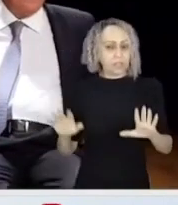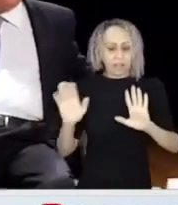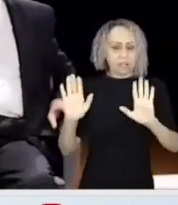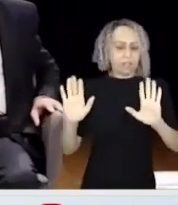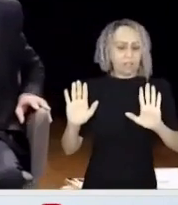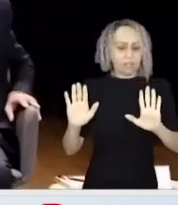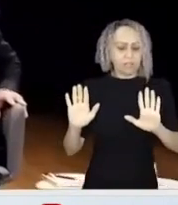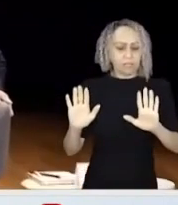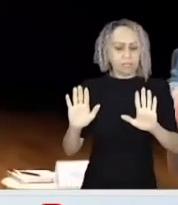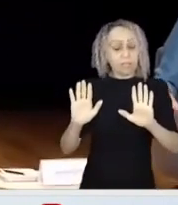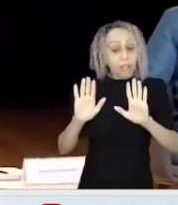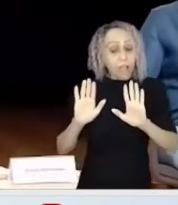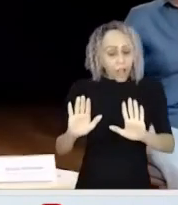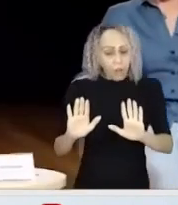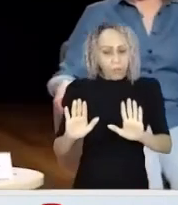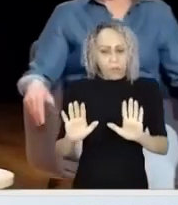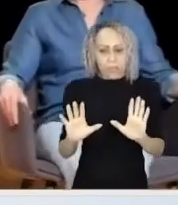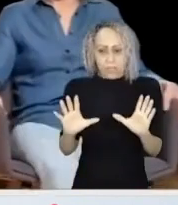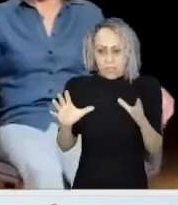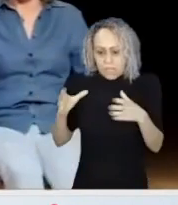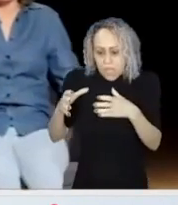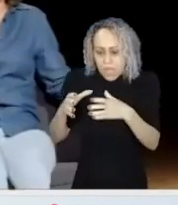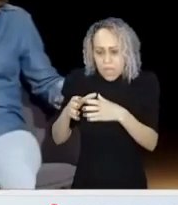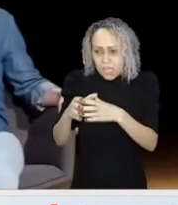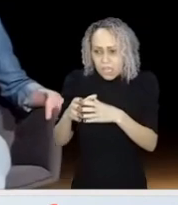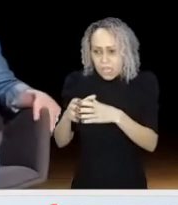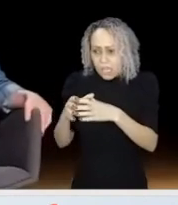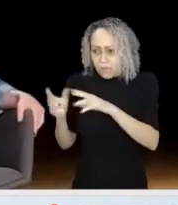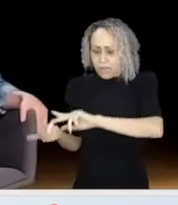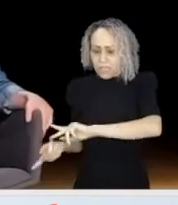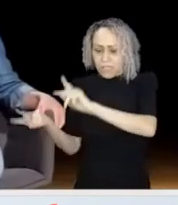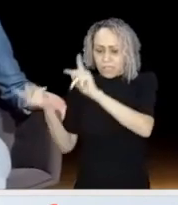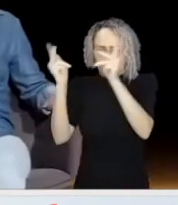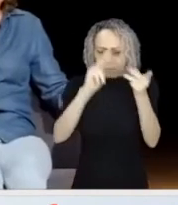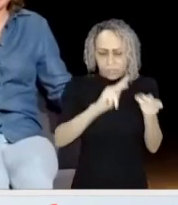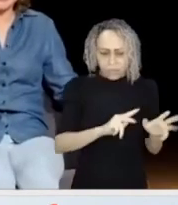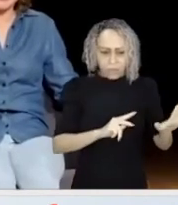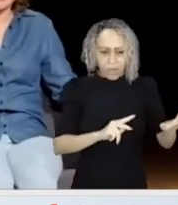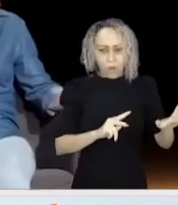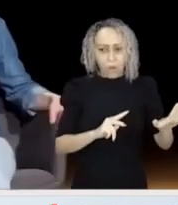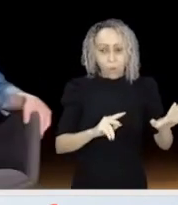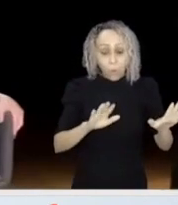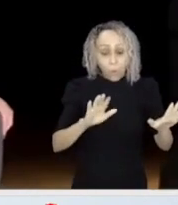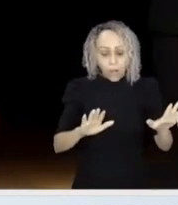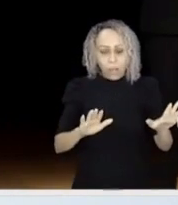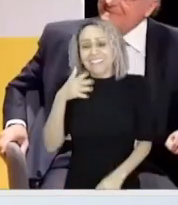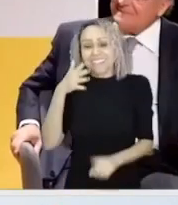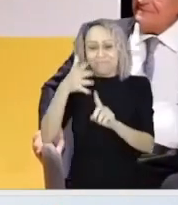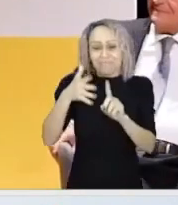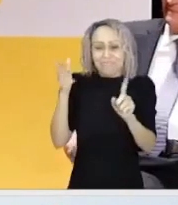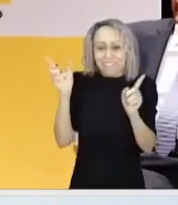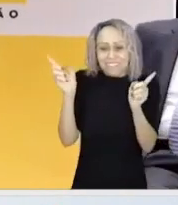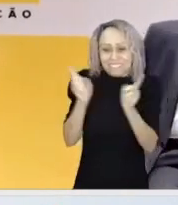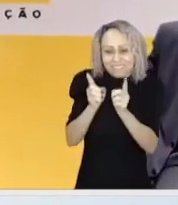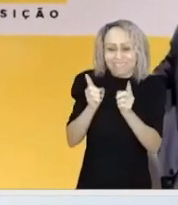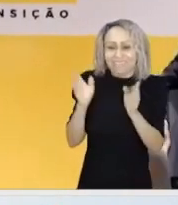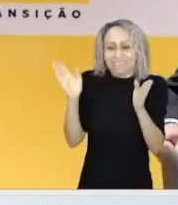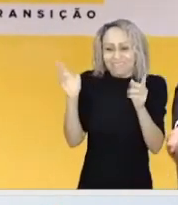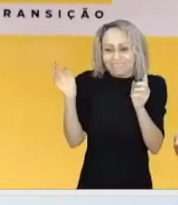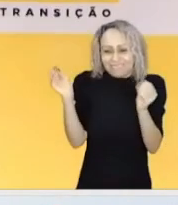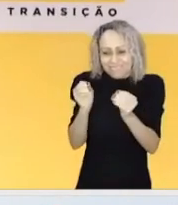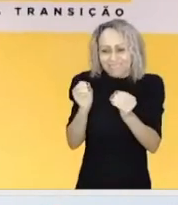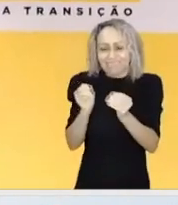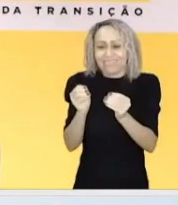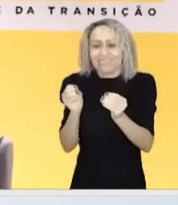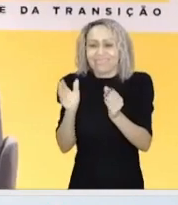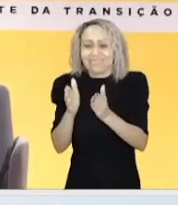lixo de Piracicaba até o problema da stock change da Bolsa de Mônaco, que não existe. É